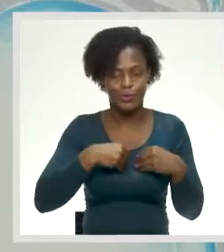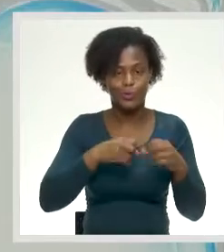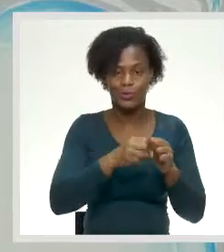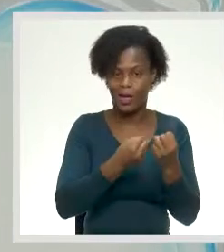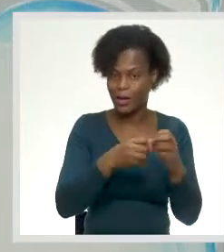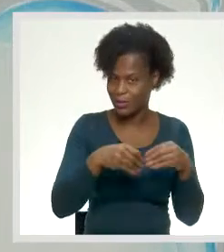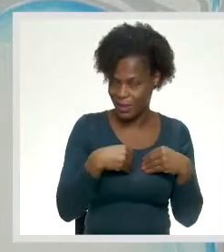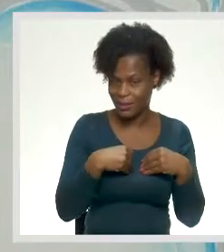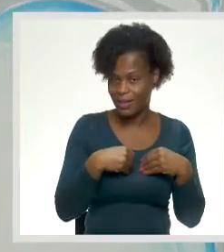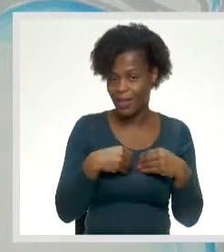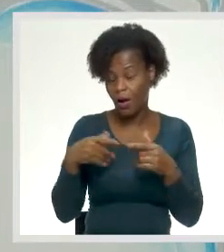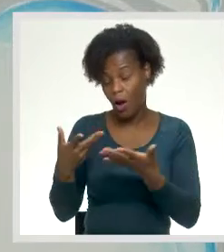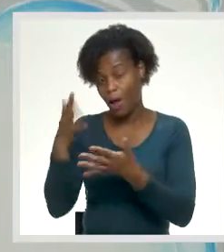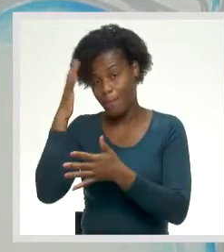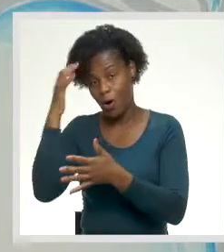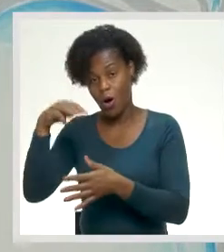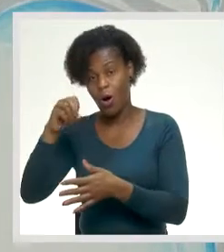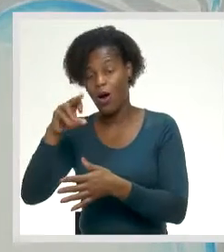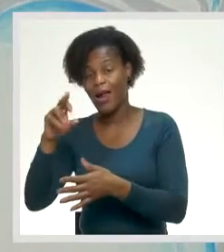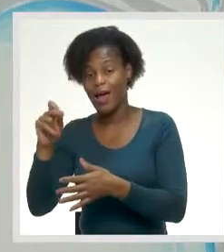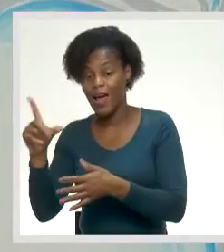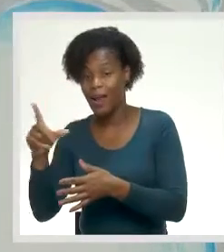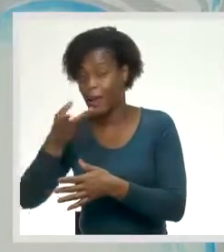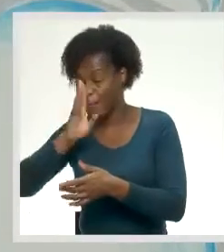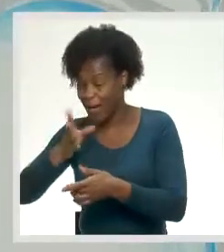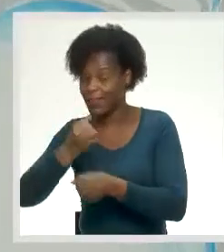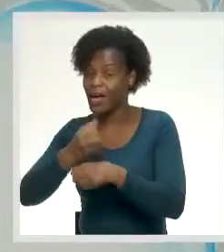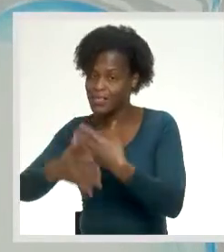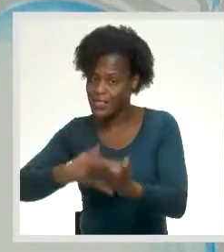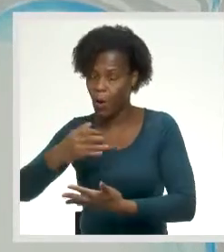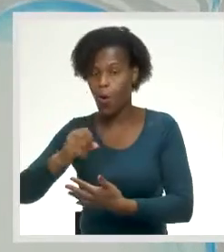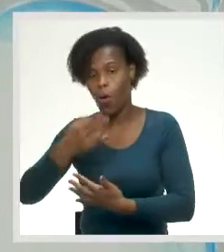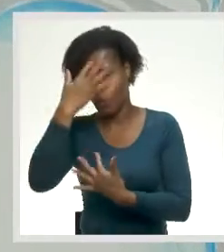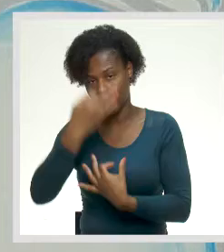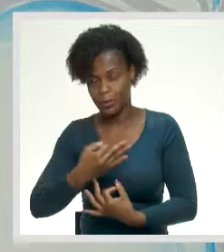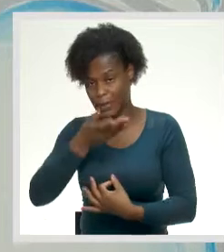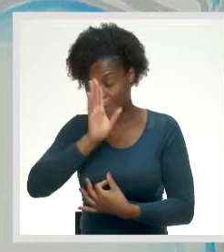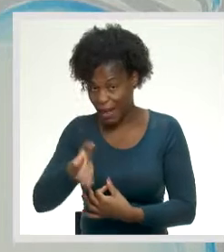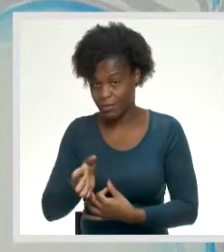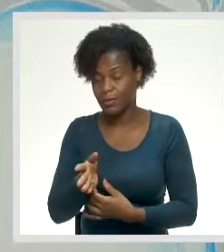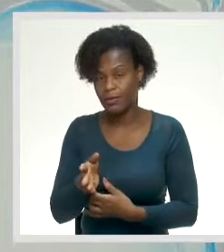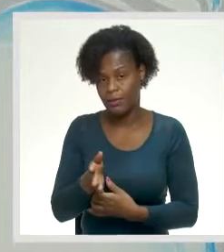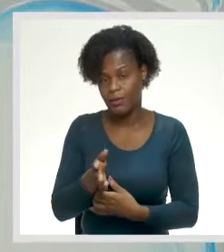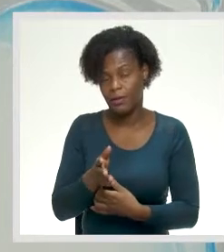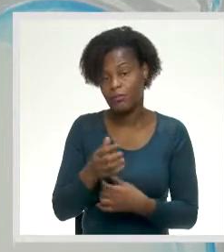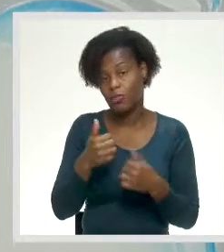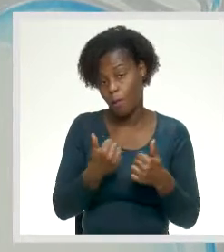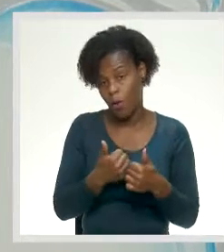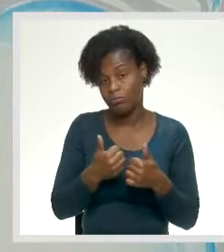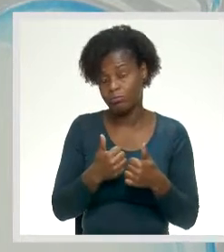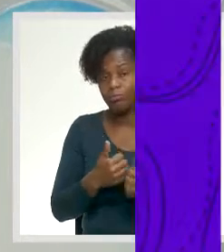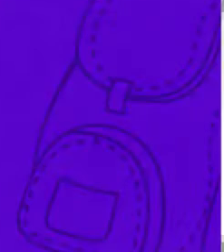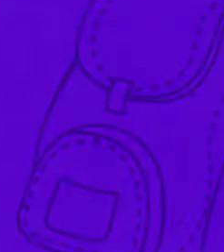pela sociedade, a moral é a prática dessas ações ou desses comportamentos que são